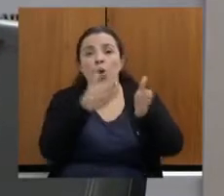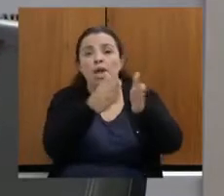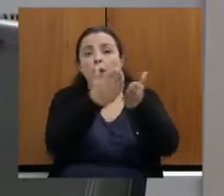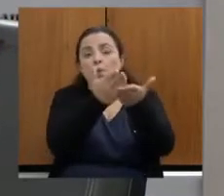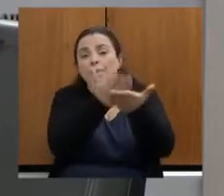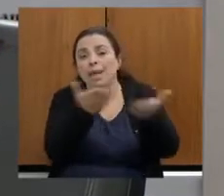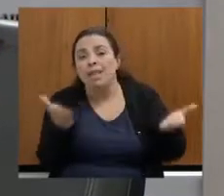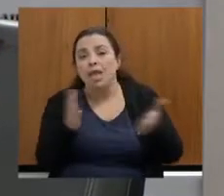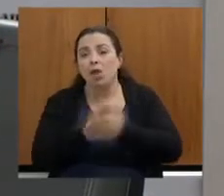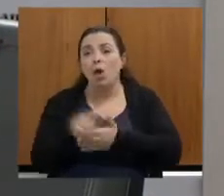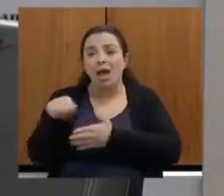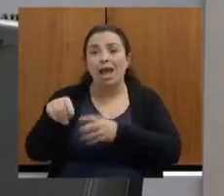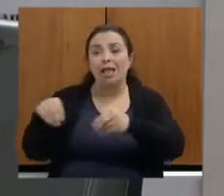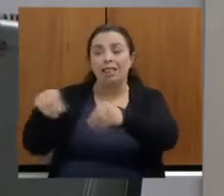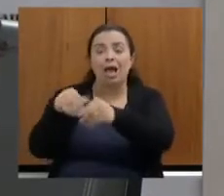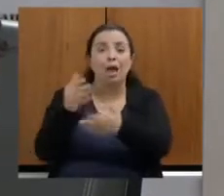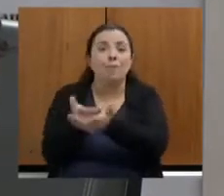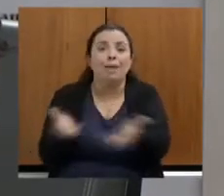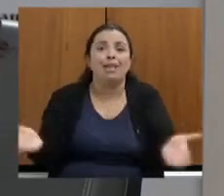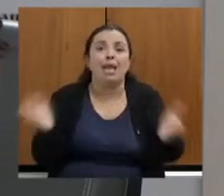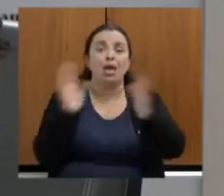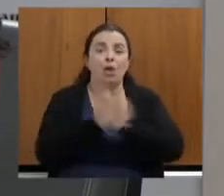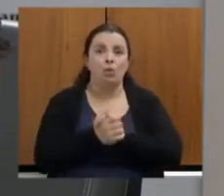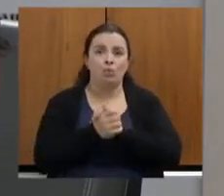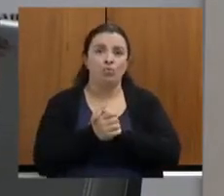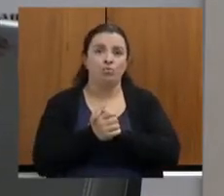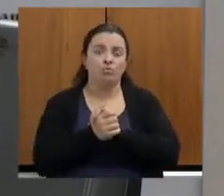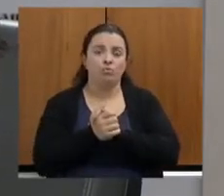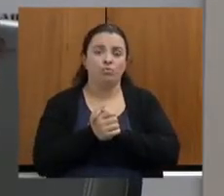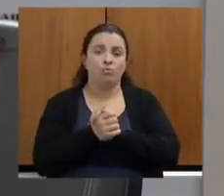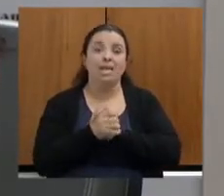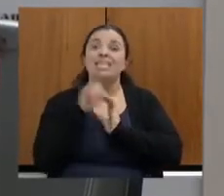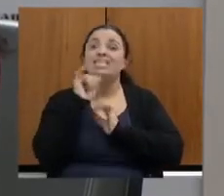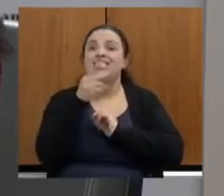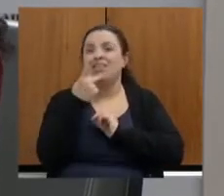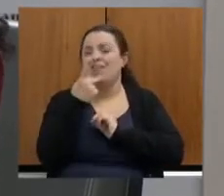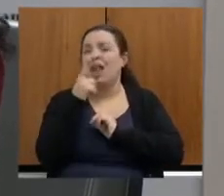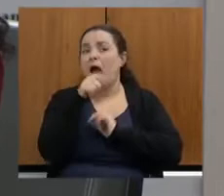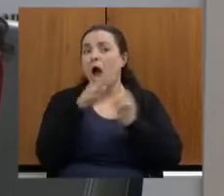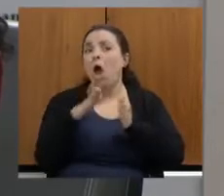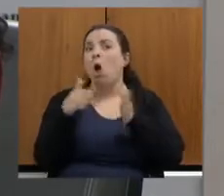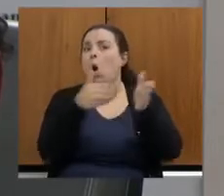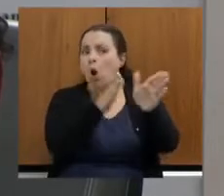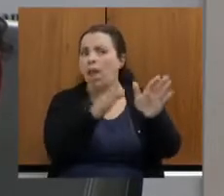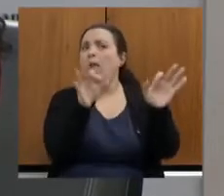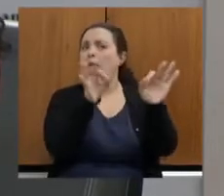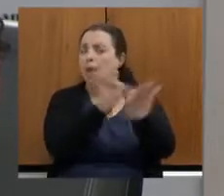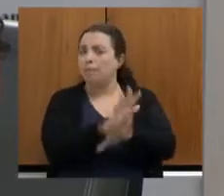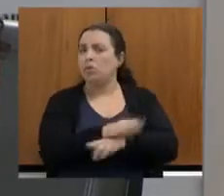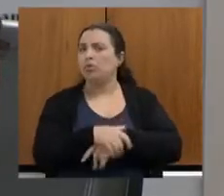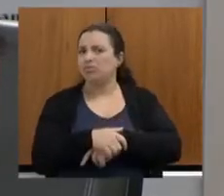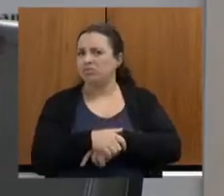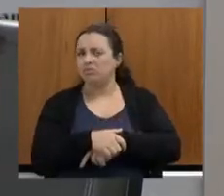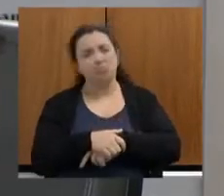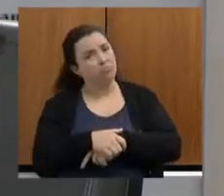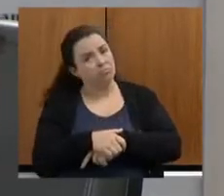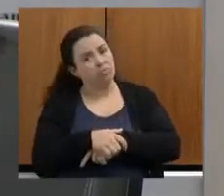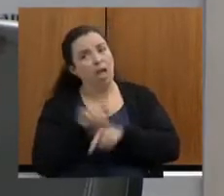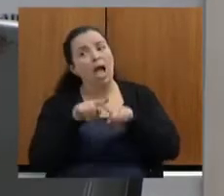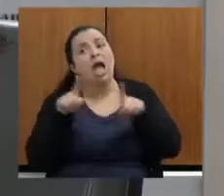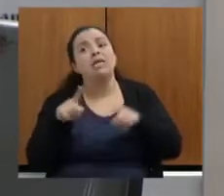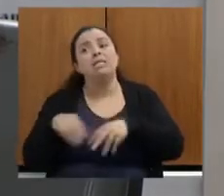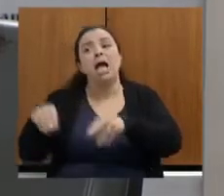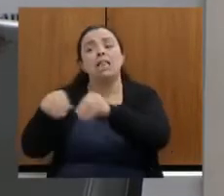a terra se falar amanhã o Rio Doce está apto as nossas terras quantos anos vai voltar